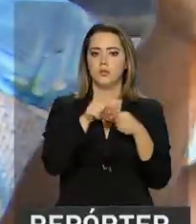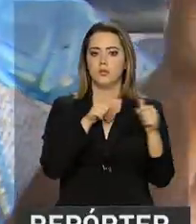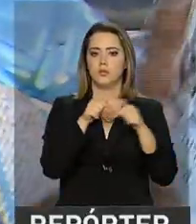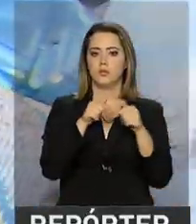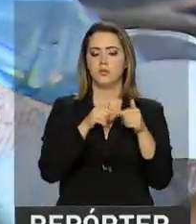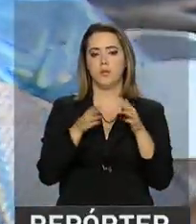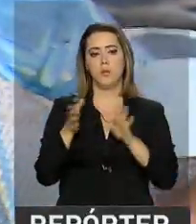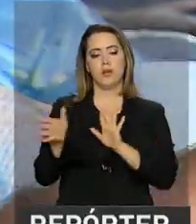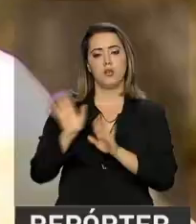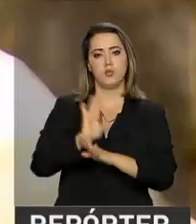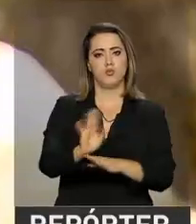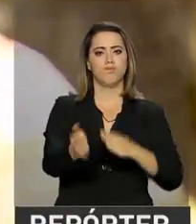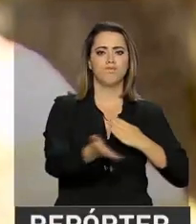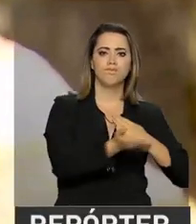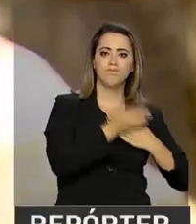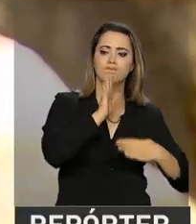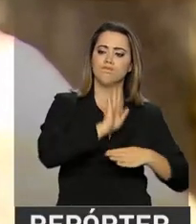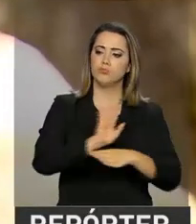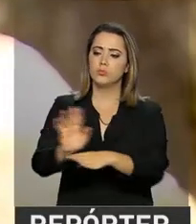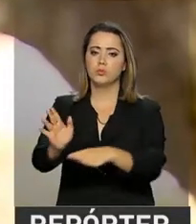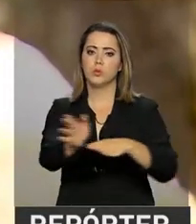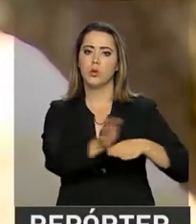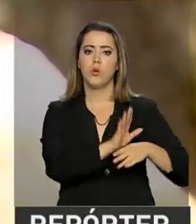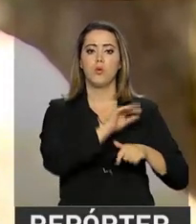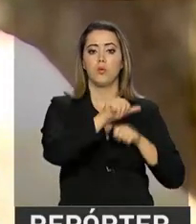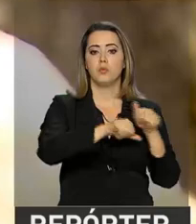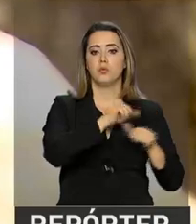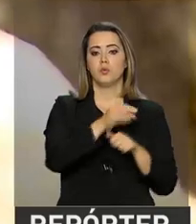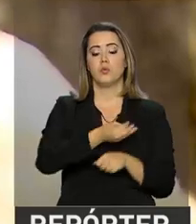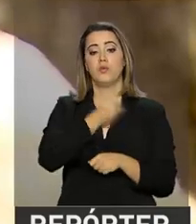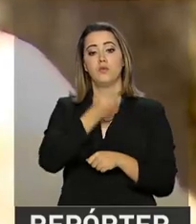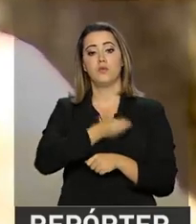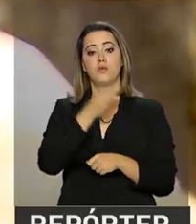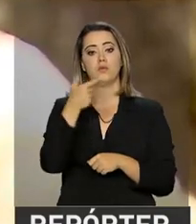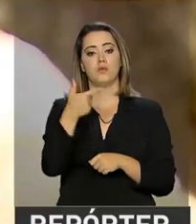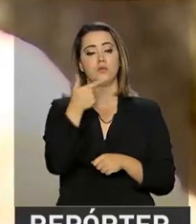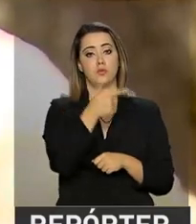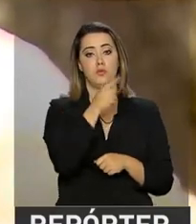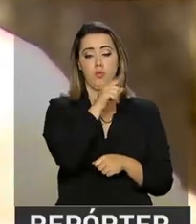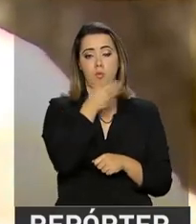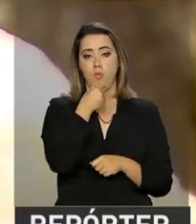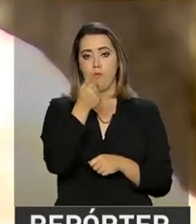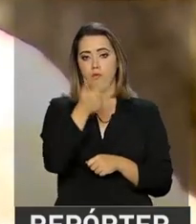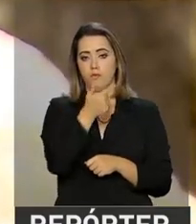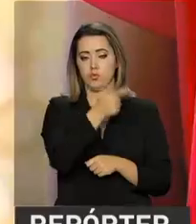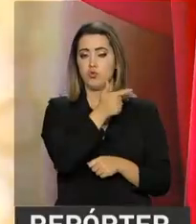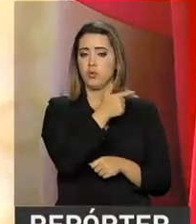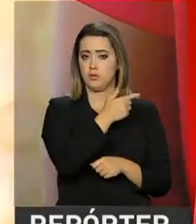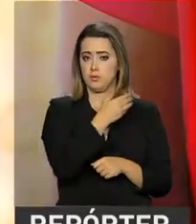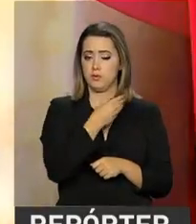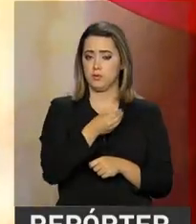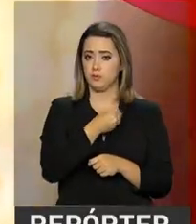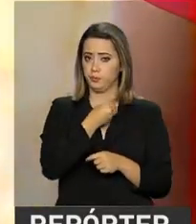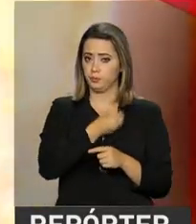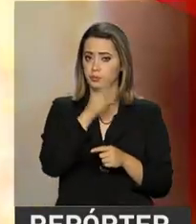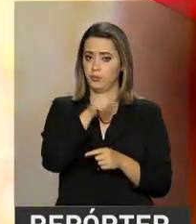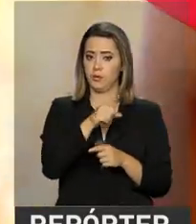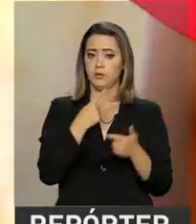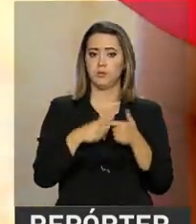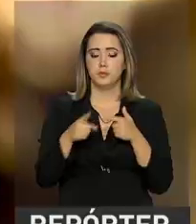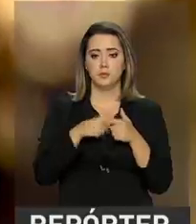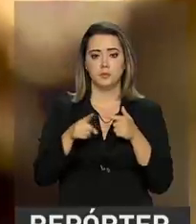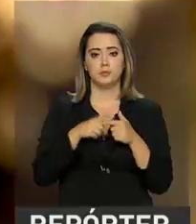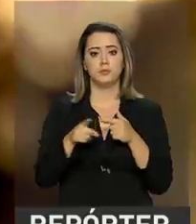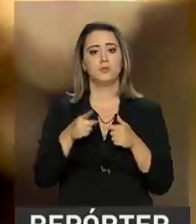o cooperativismo trabalho que mudou a vida de David de 22 anos Ele conta que ficou em situação de